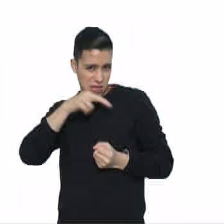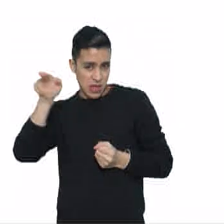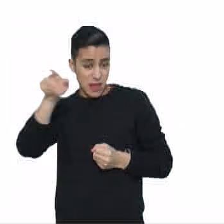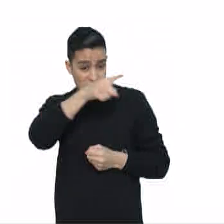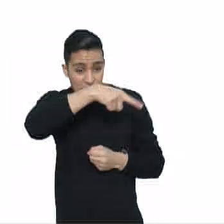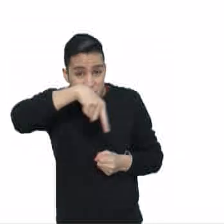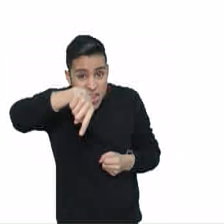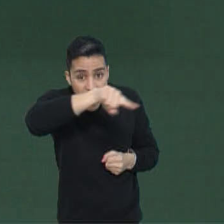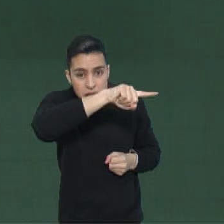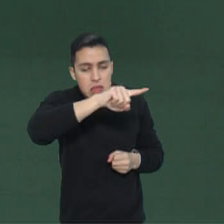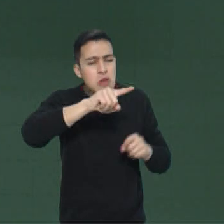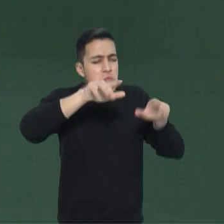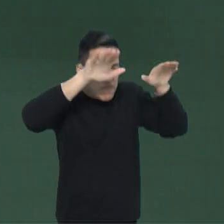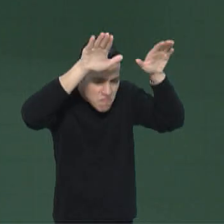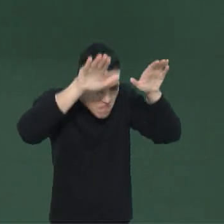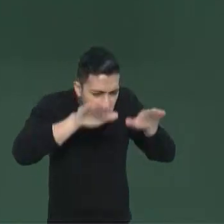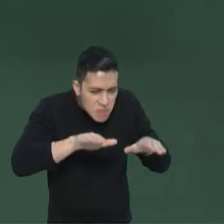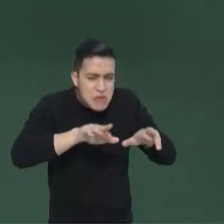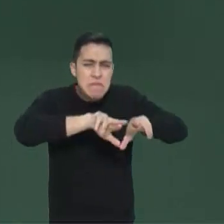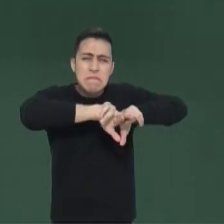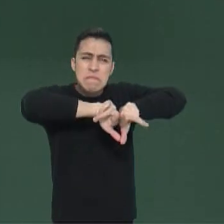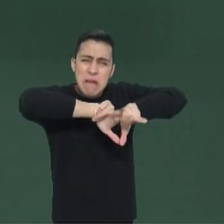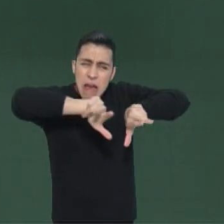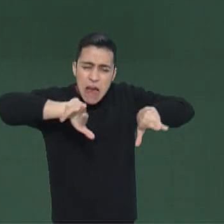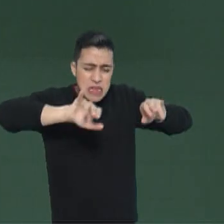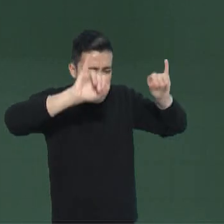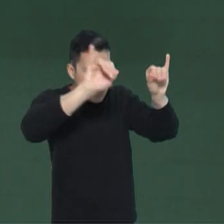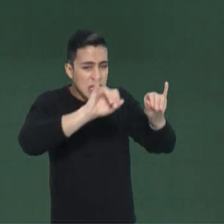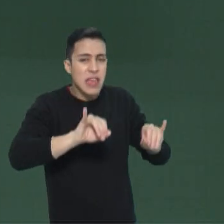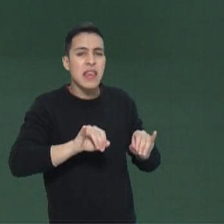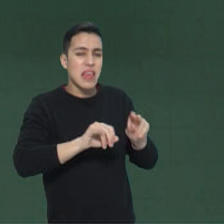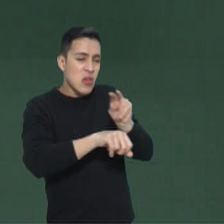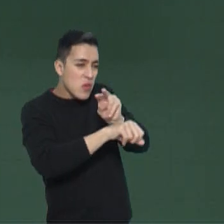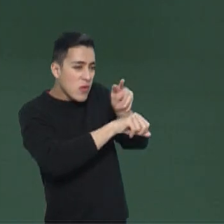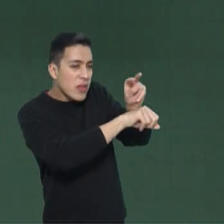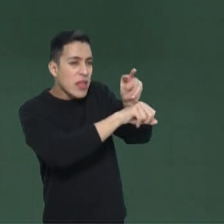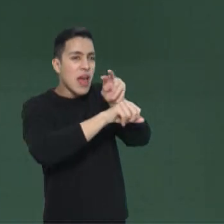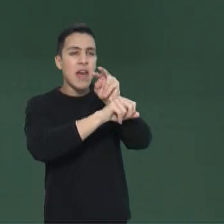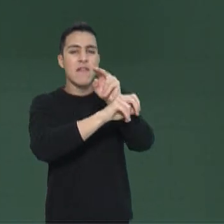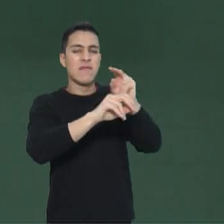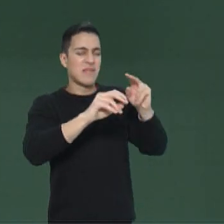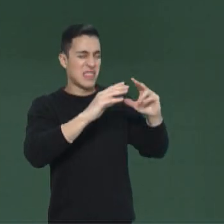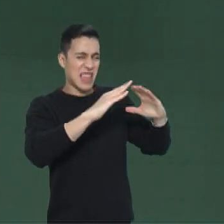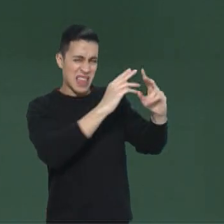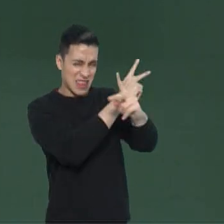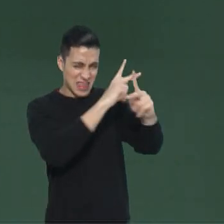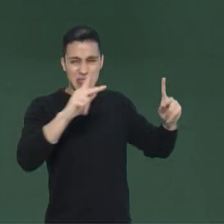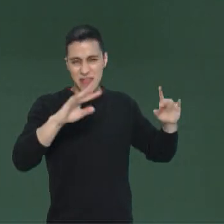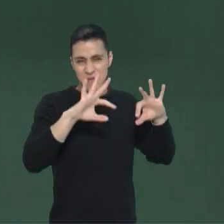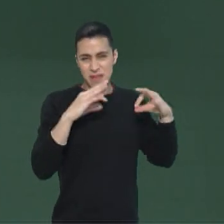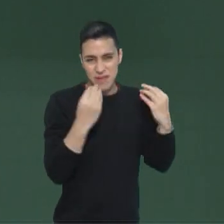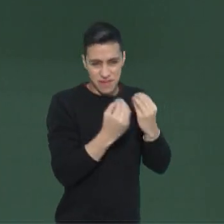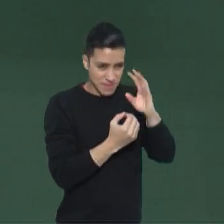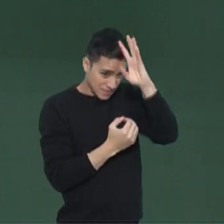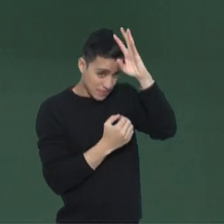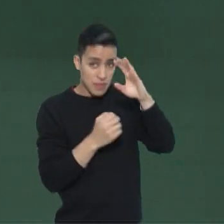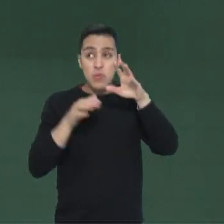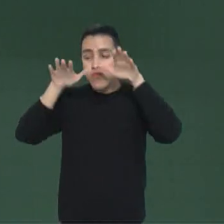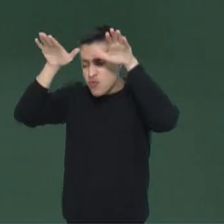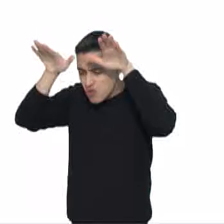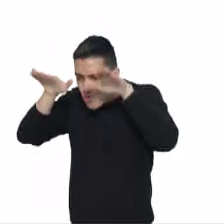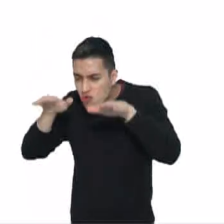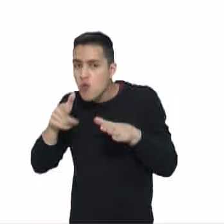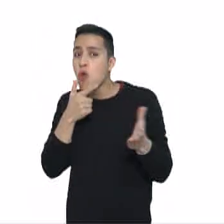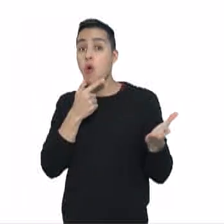Cultuavam divindades chamadas lares, pessoal, que protegiam as residências das famílias romanas. Divinizavam o imperador, que